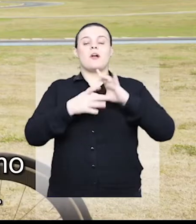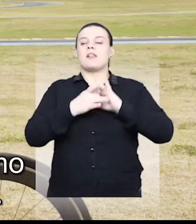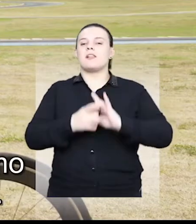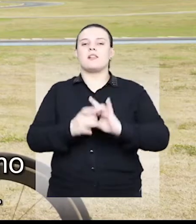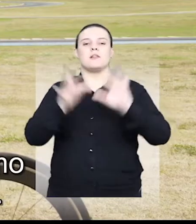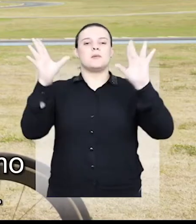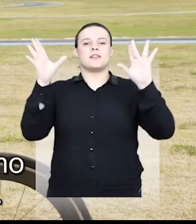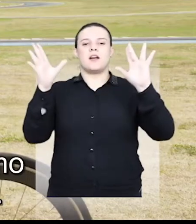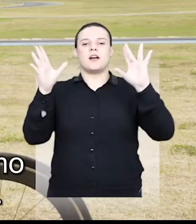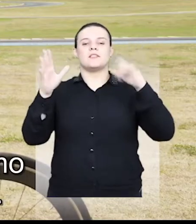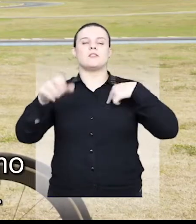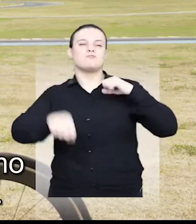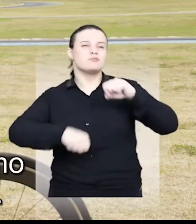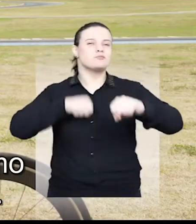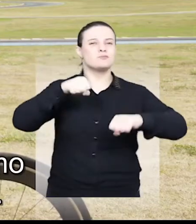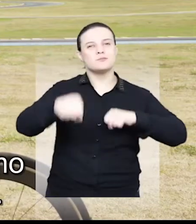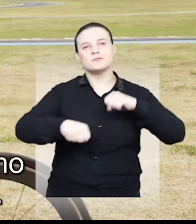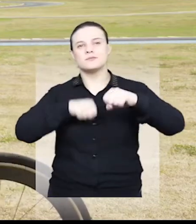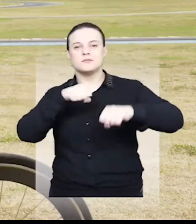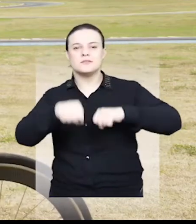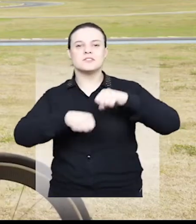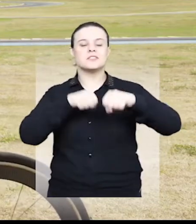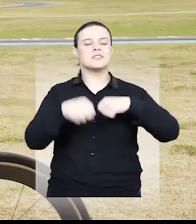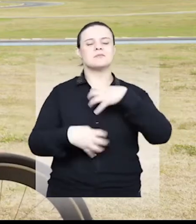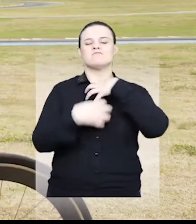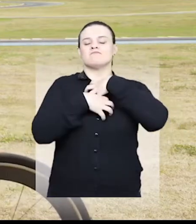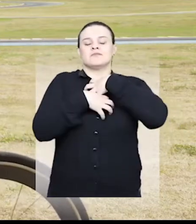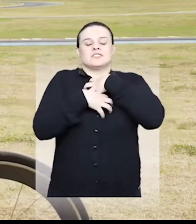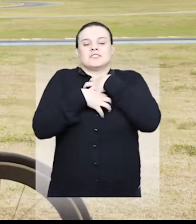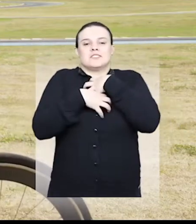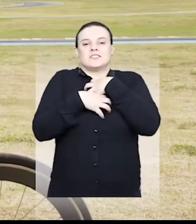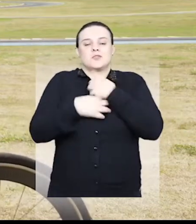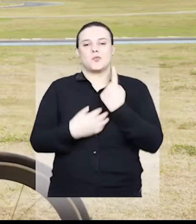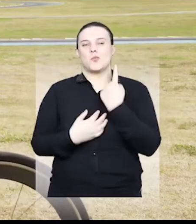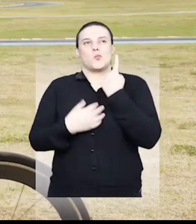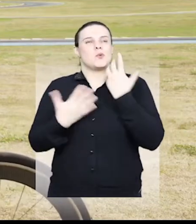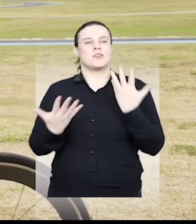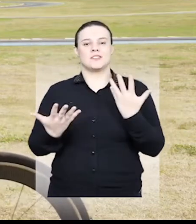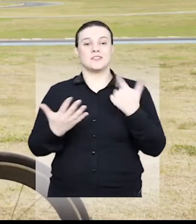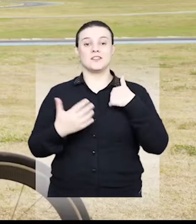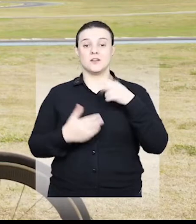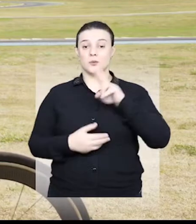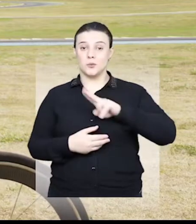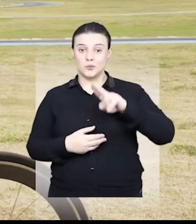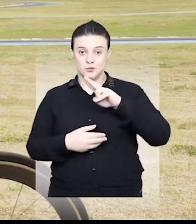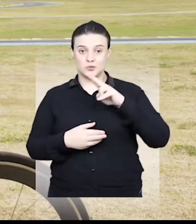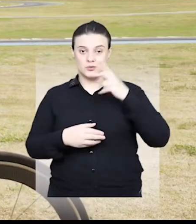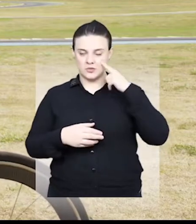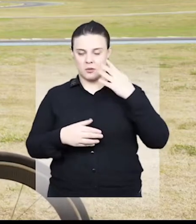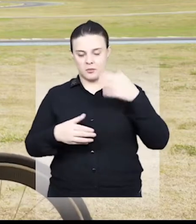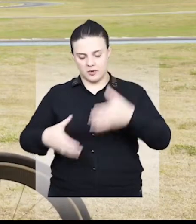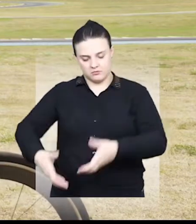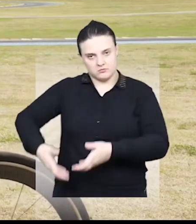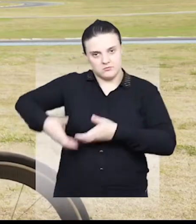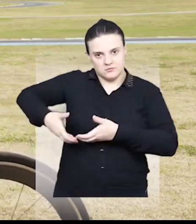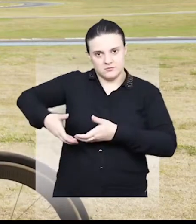a liberdade de estar pedalando, isso aí é uma sensação única. Eu utilizo de prótese, né, para estar andando no meu dia a